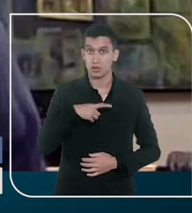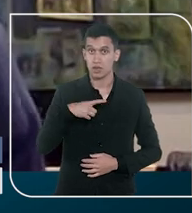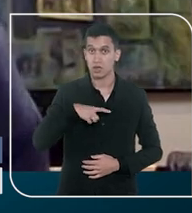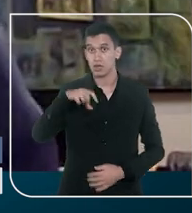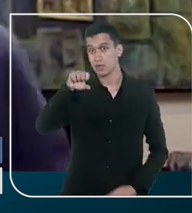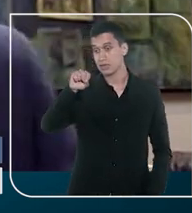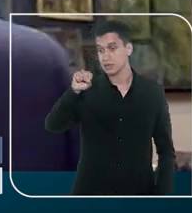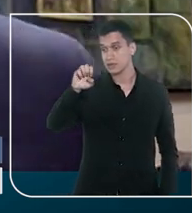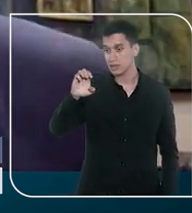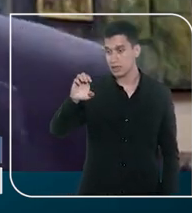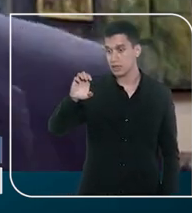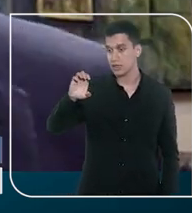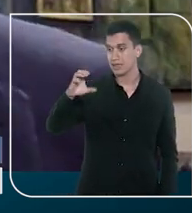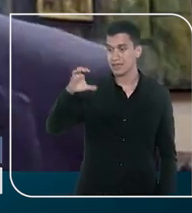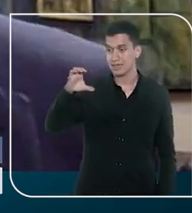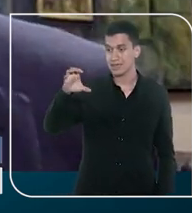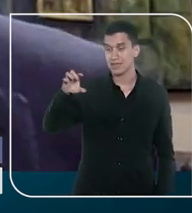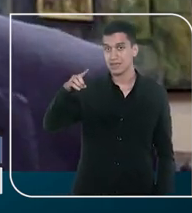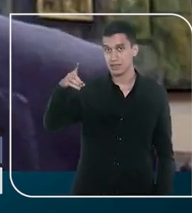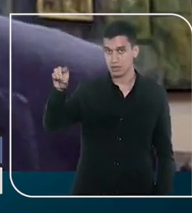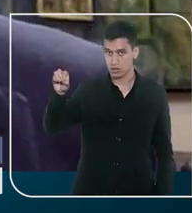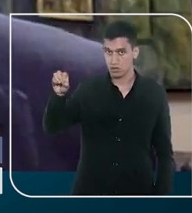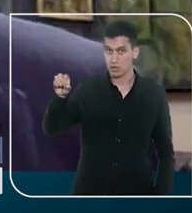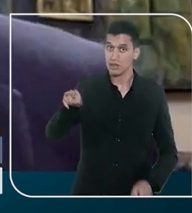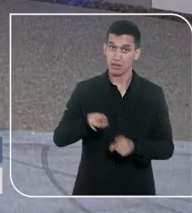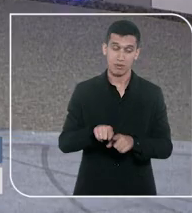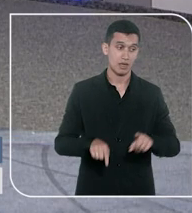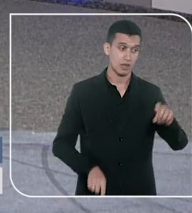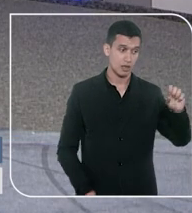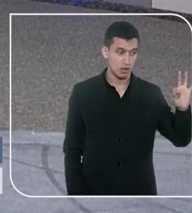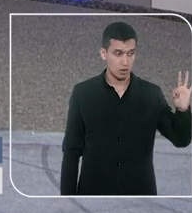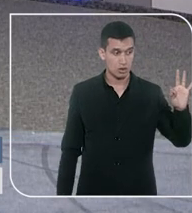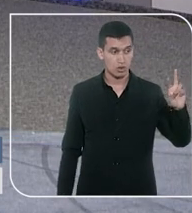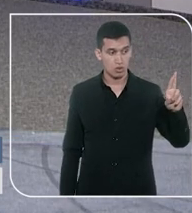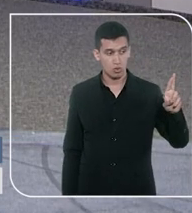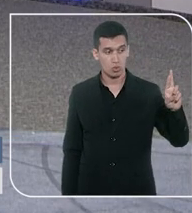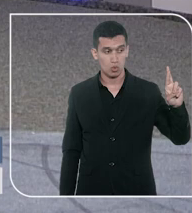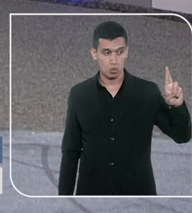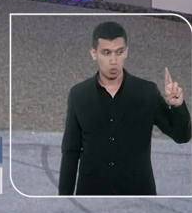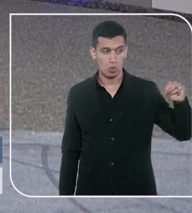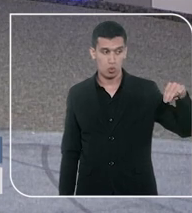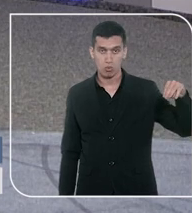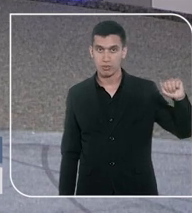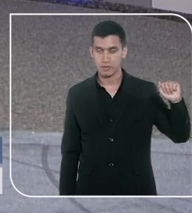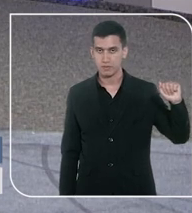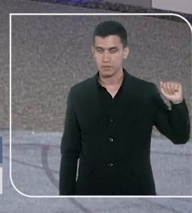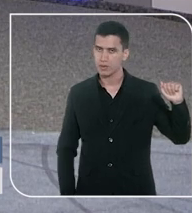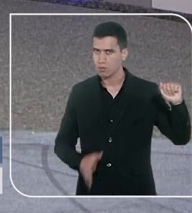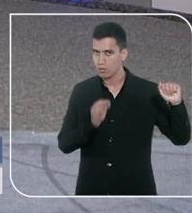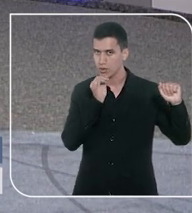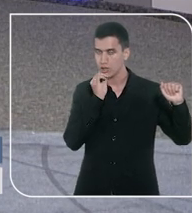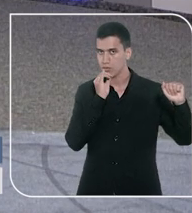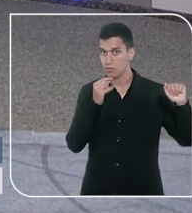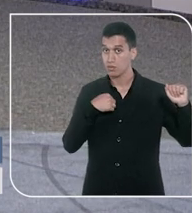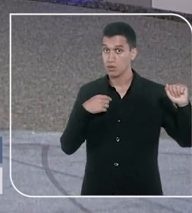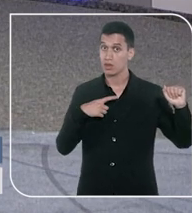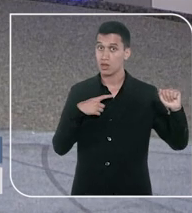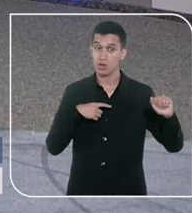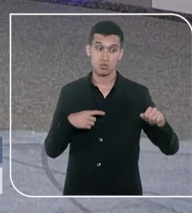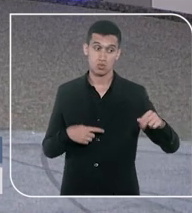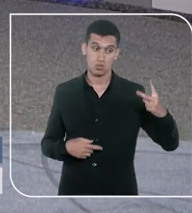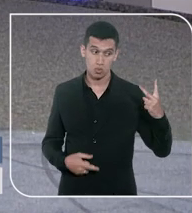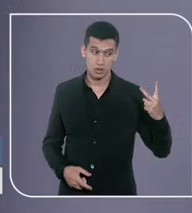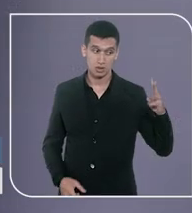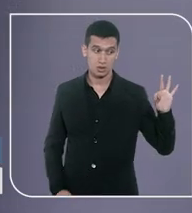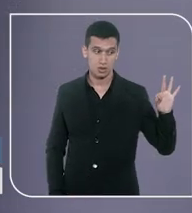cedilha, eu tenho as turmas. Então, veja, se eu tenho duas turmas, câmaras que julgam um